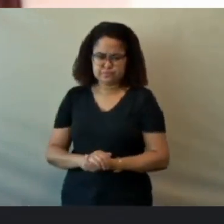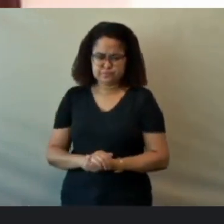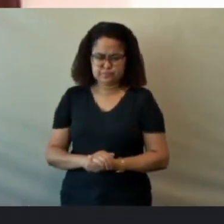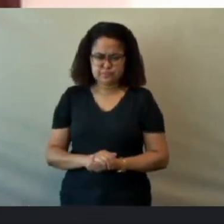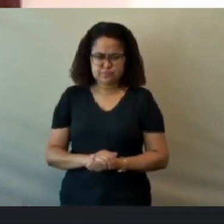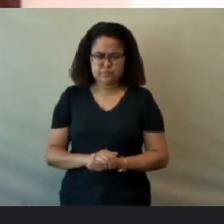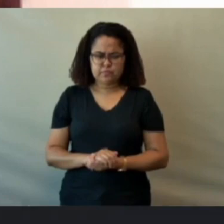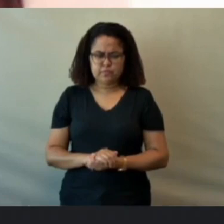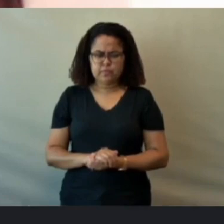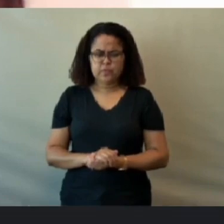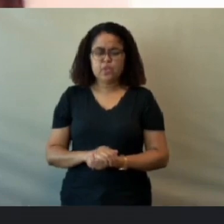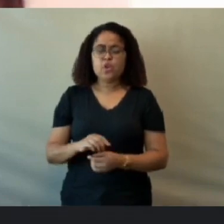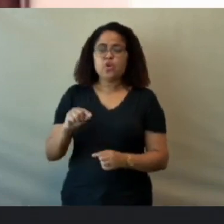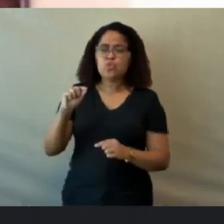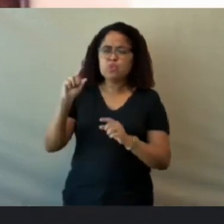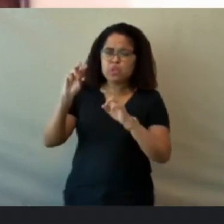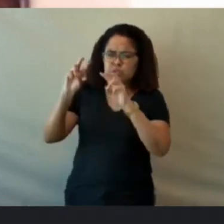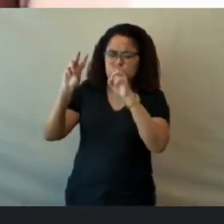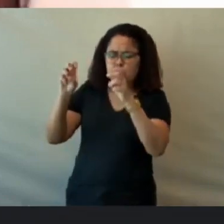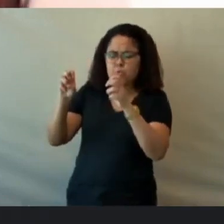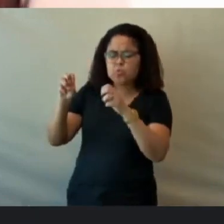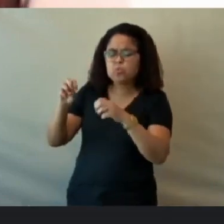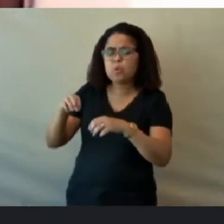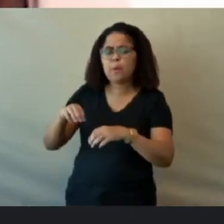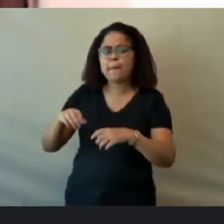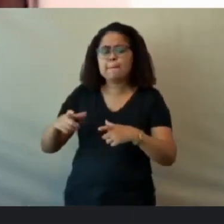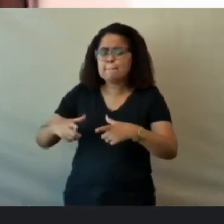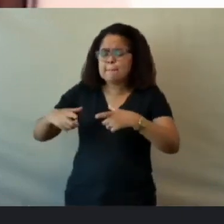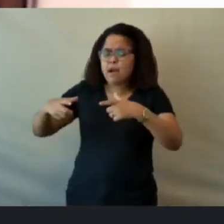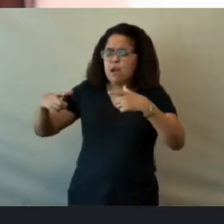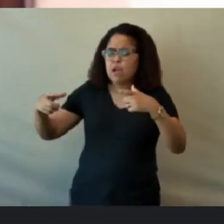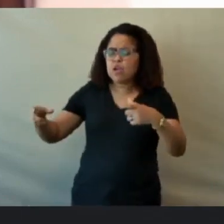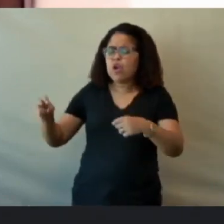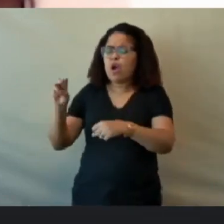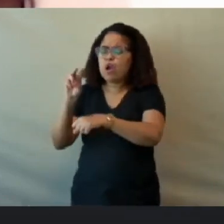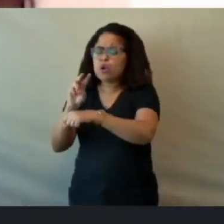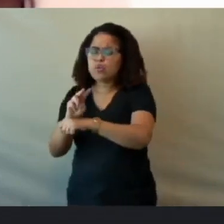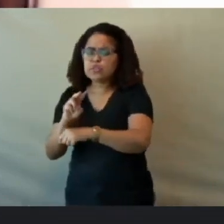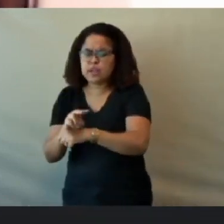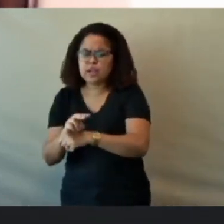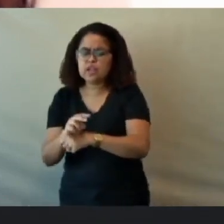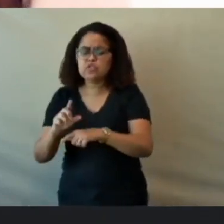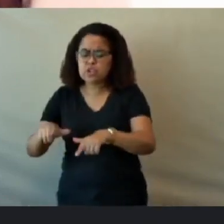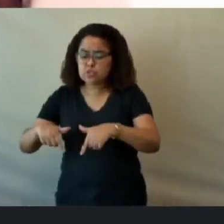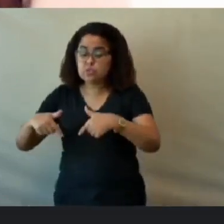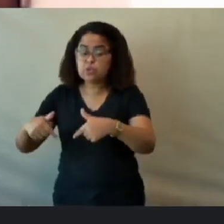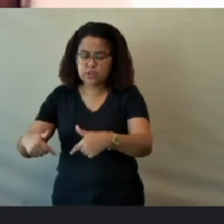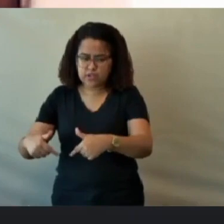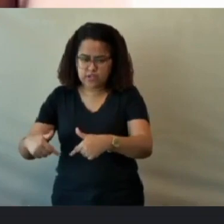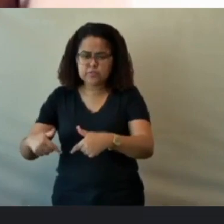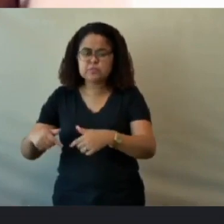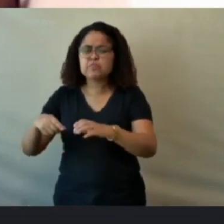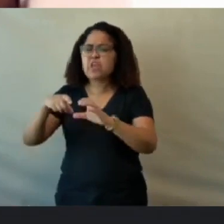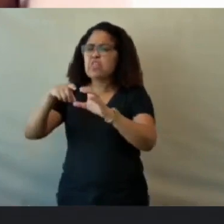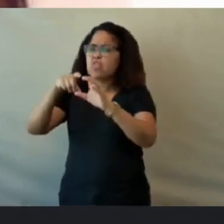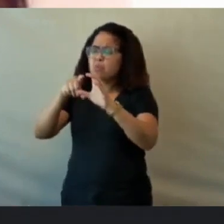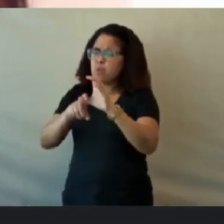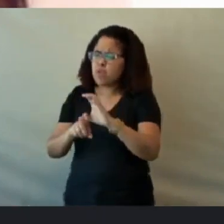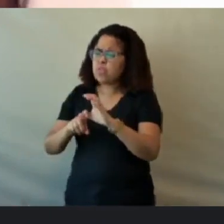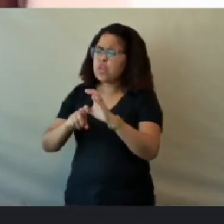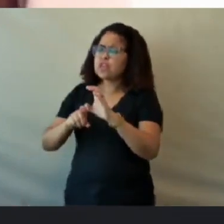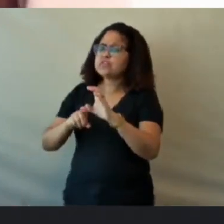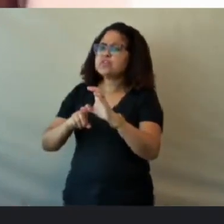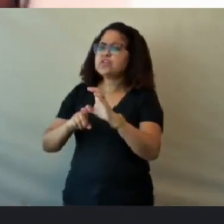Cuidado, a gente já atua ali com famílias que têm idosos em situação de dependência ou semidependência e que